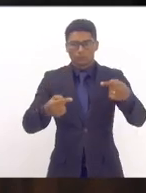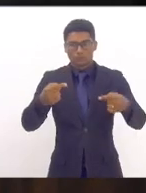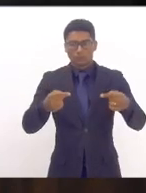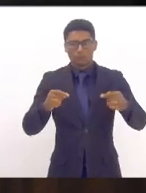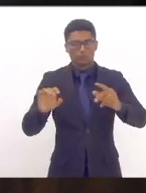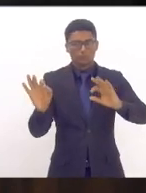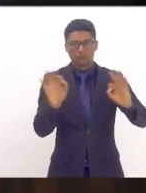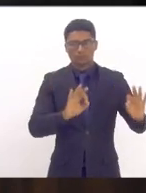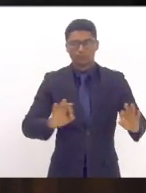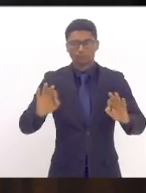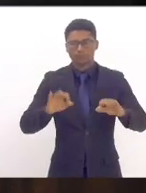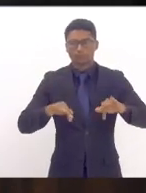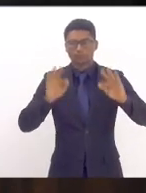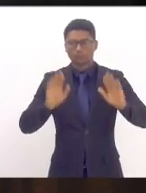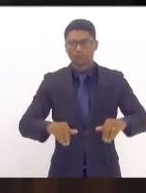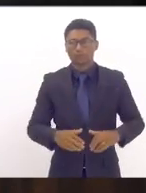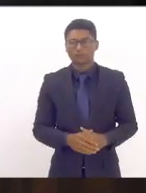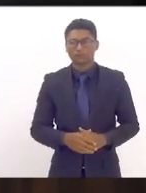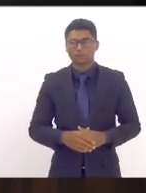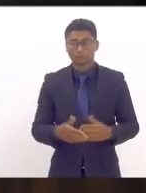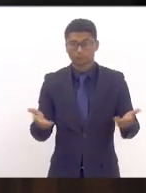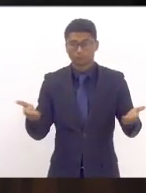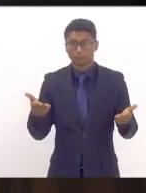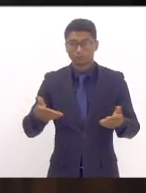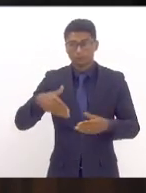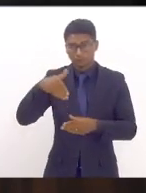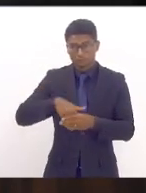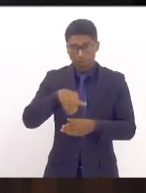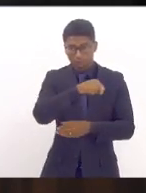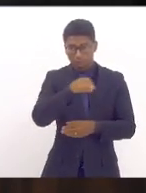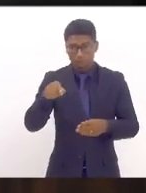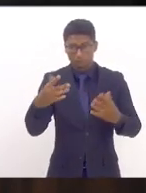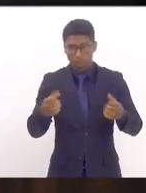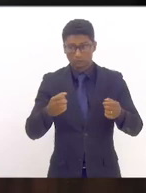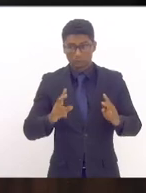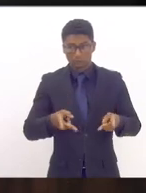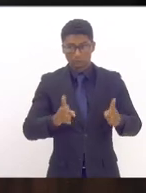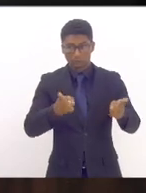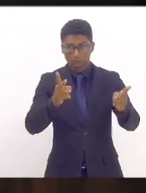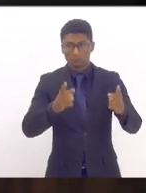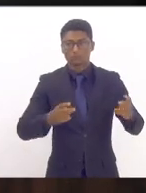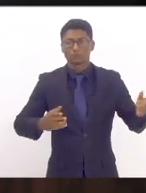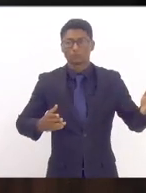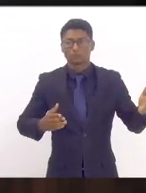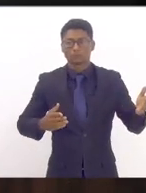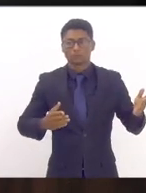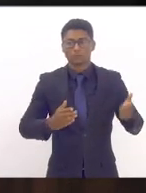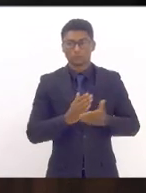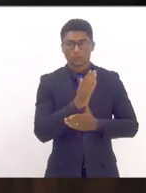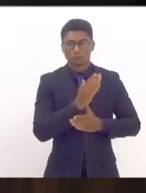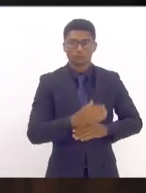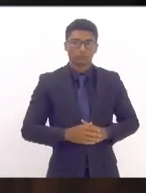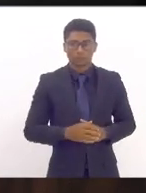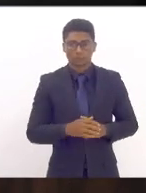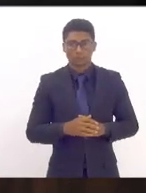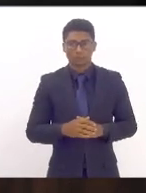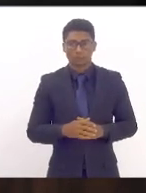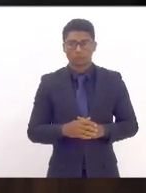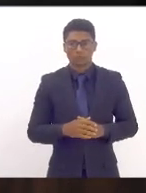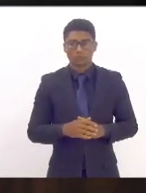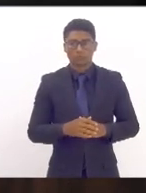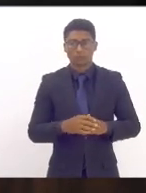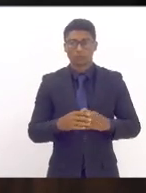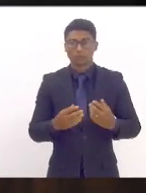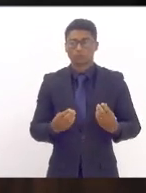que Queira discutir encerrado a discussão em votação senhores que aprovam permaneça Como estão aprovada vai a